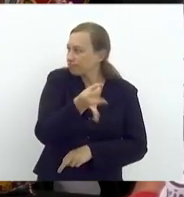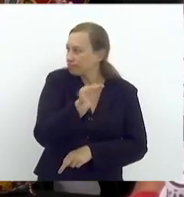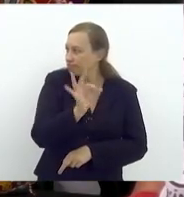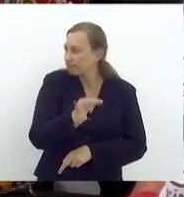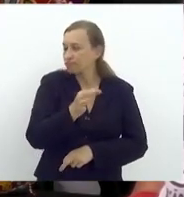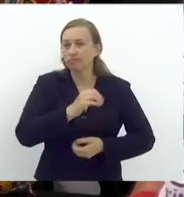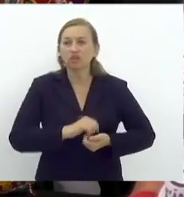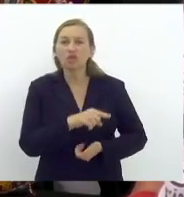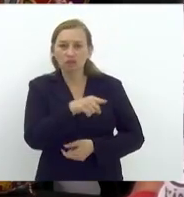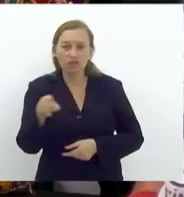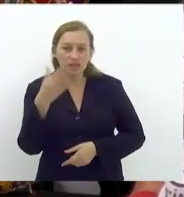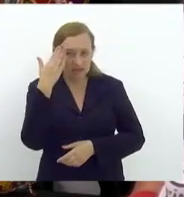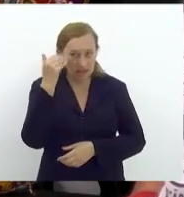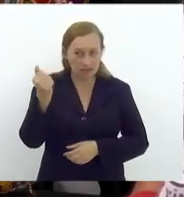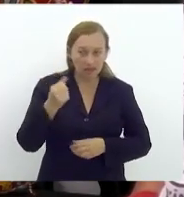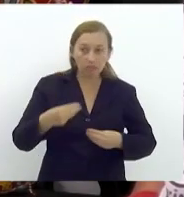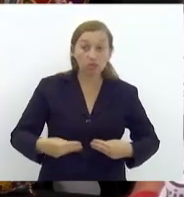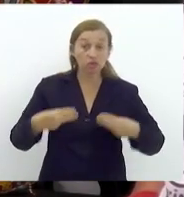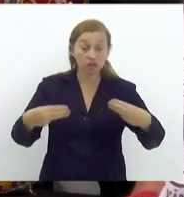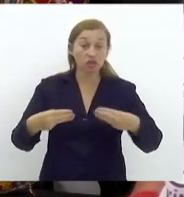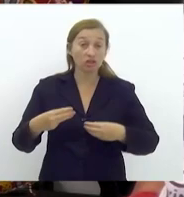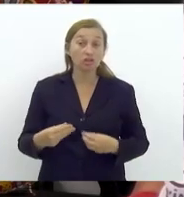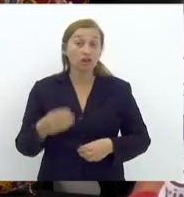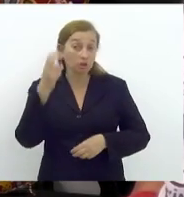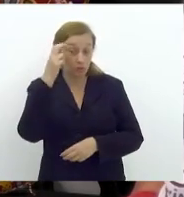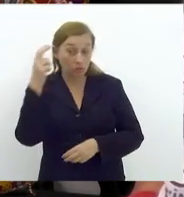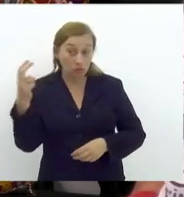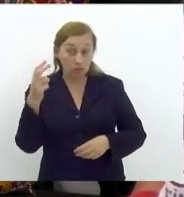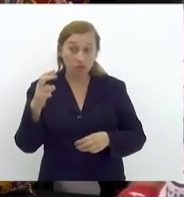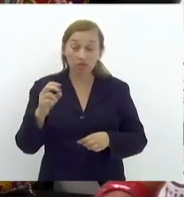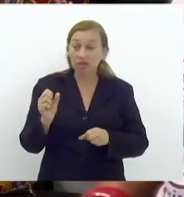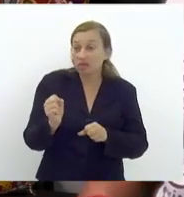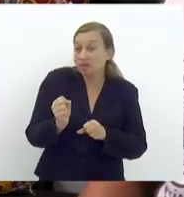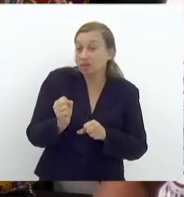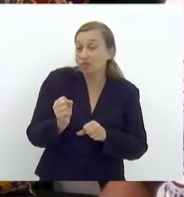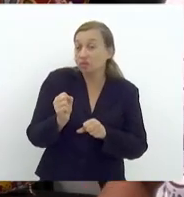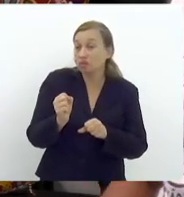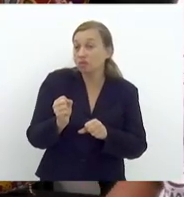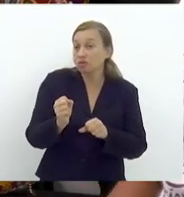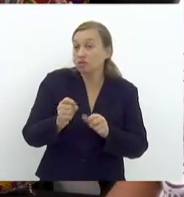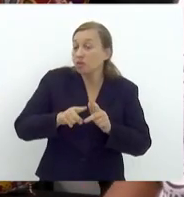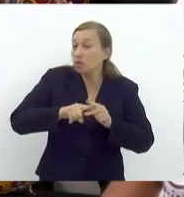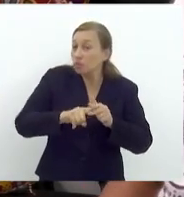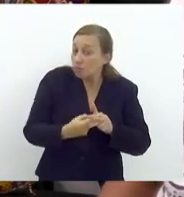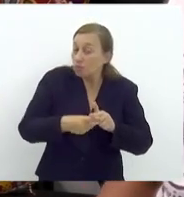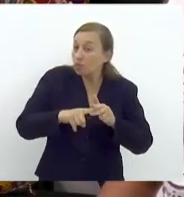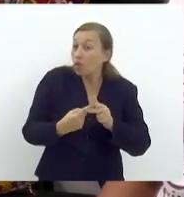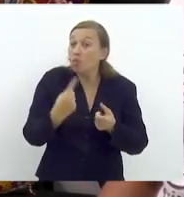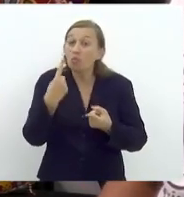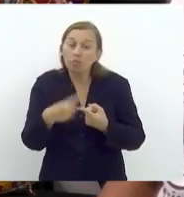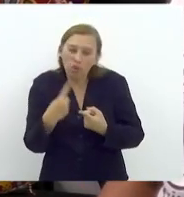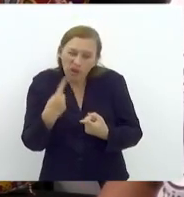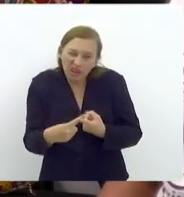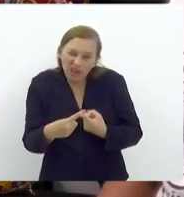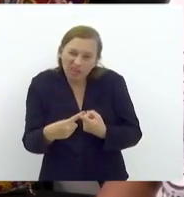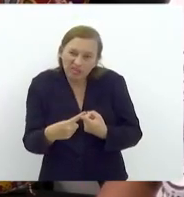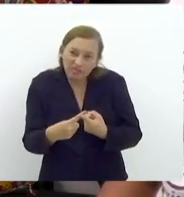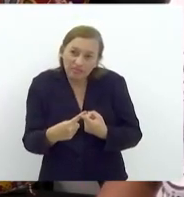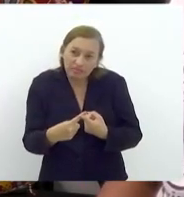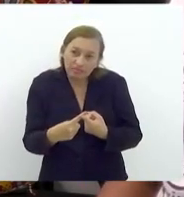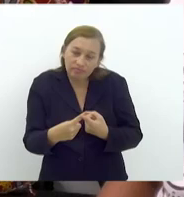que bom vocês sabem né que o ministério da cultura tá sendo reconstruído e tá sendo reconstruído porque foi